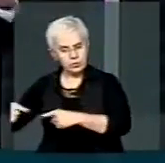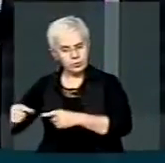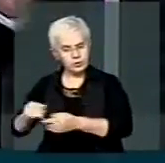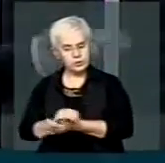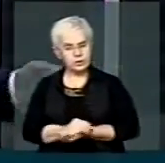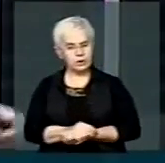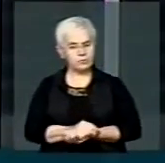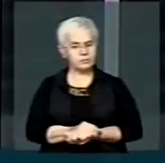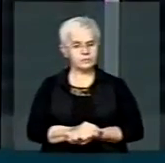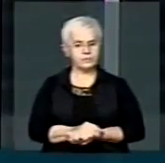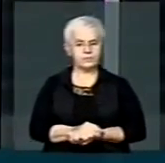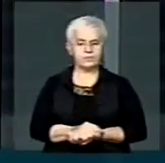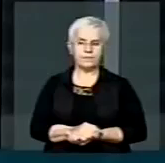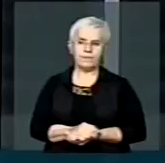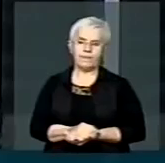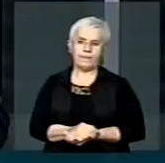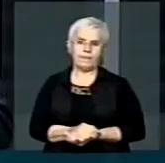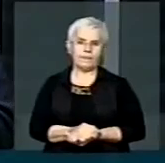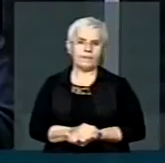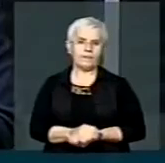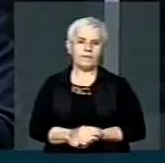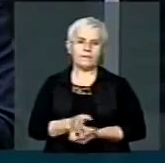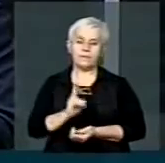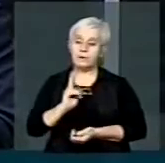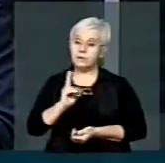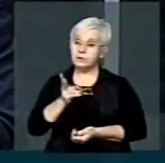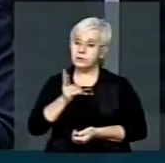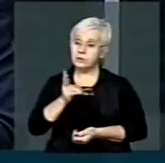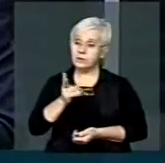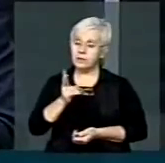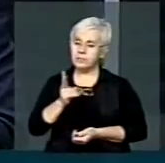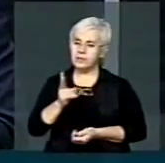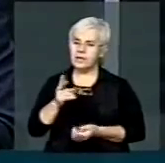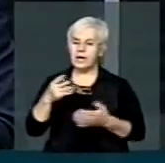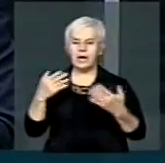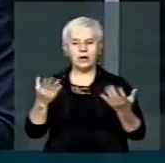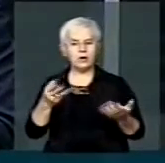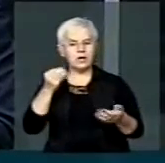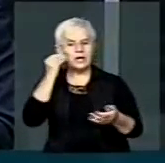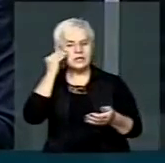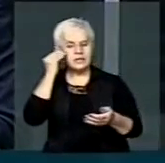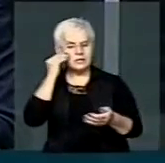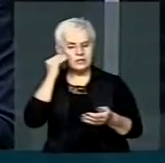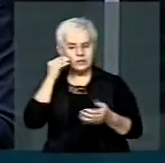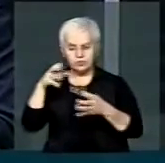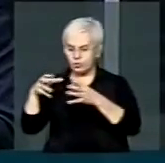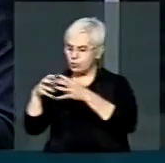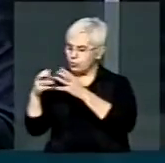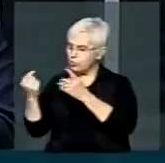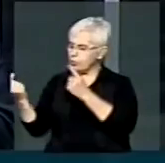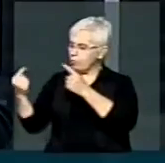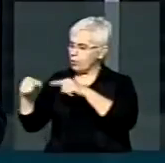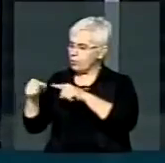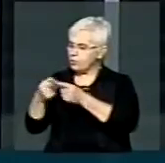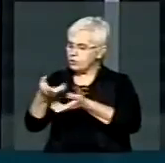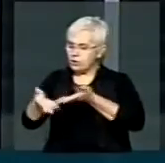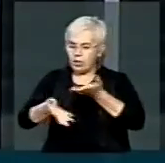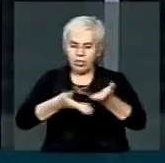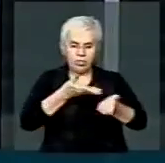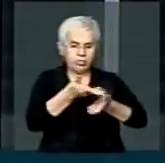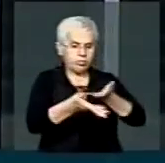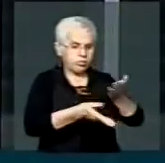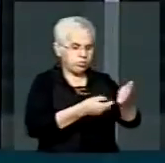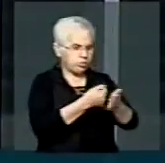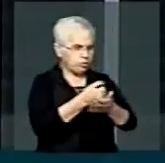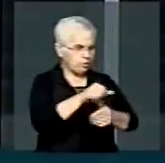com o discurso de oposição sempre que acham que isso é conveniente. Repito, só o que estou cobrando aqui